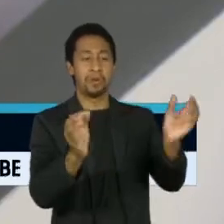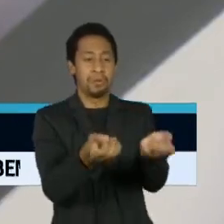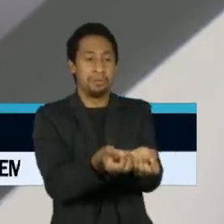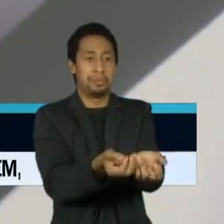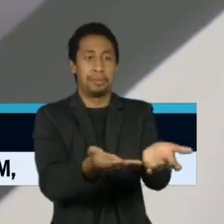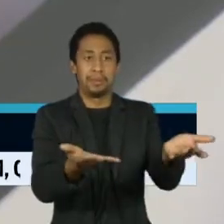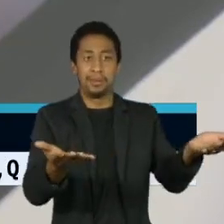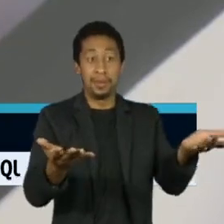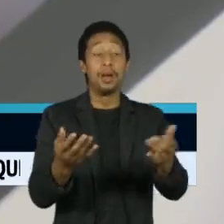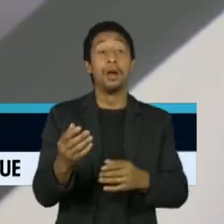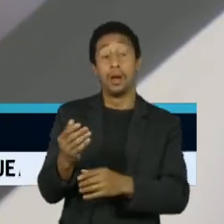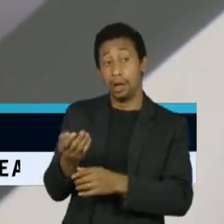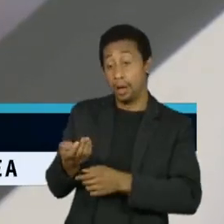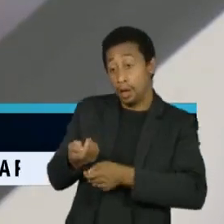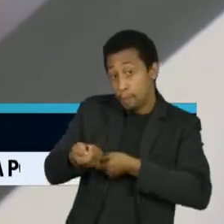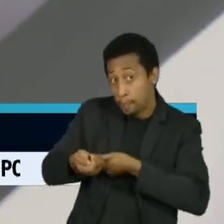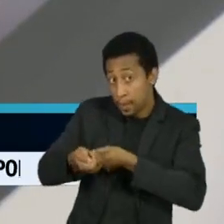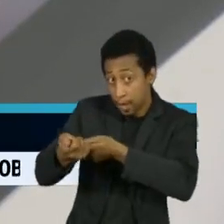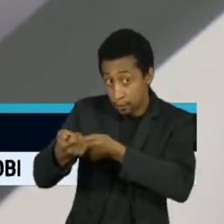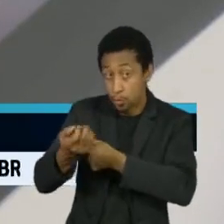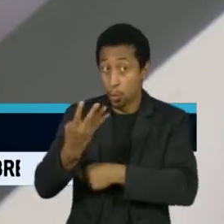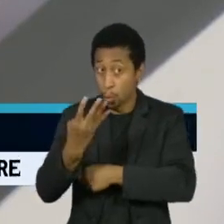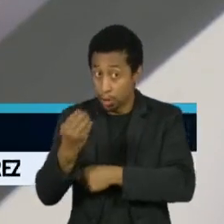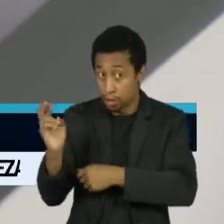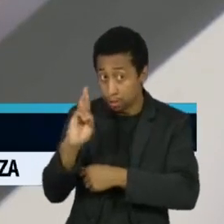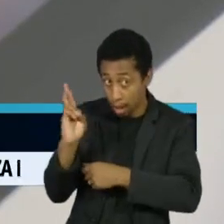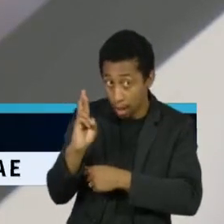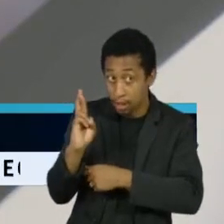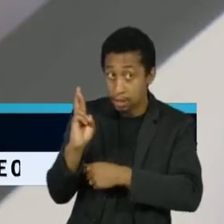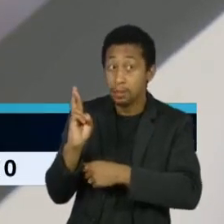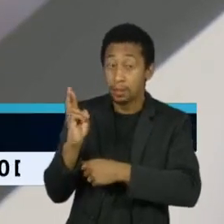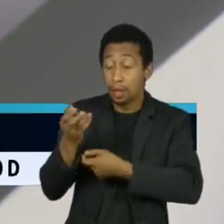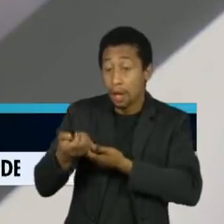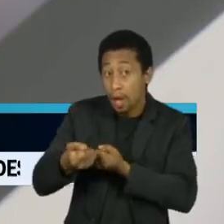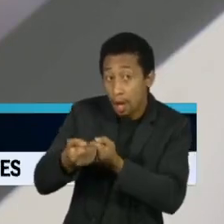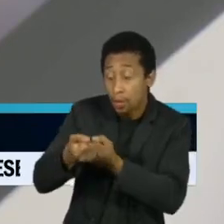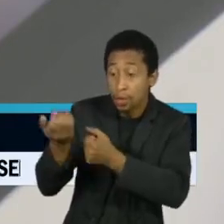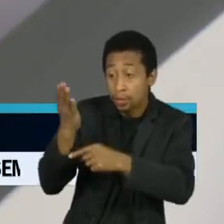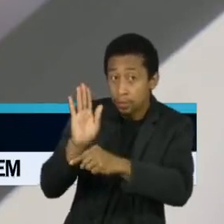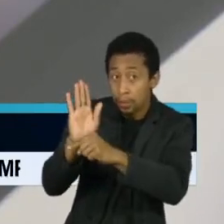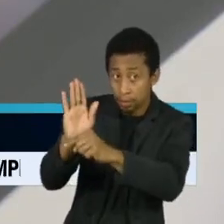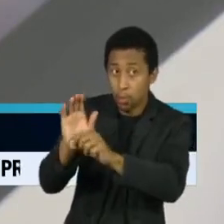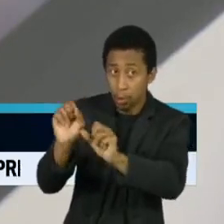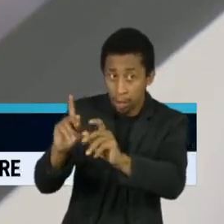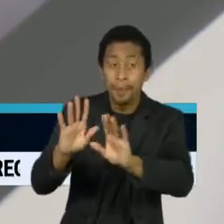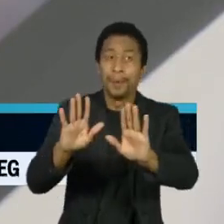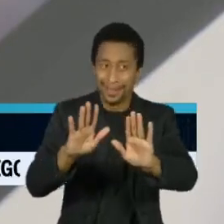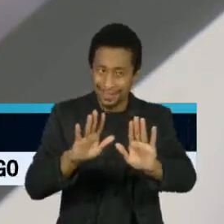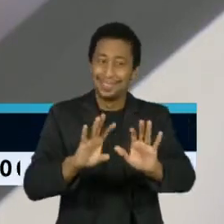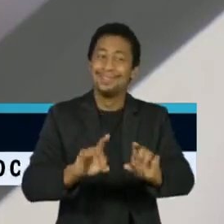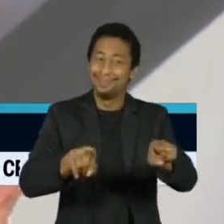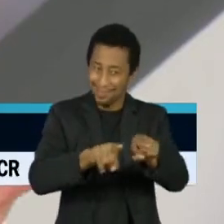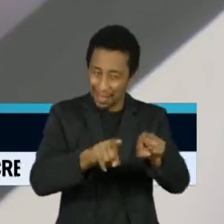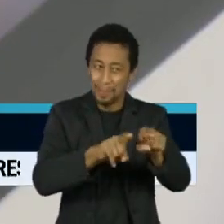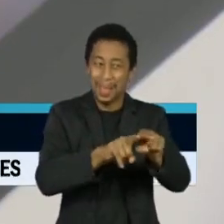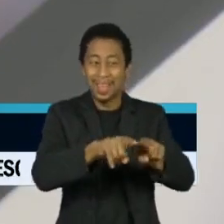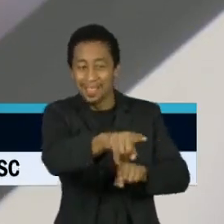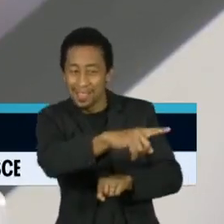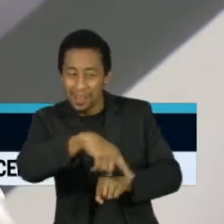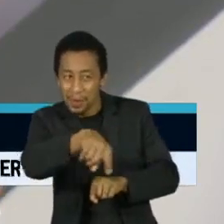vai ter uma margem de dezenas de bilhões com margem a mais corrupção, a mais